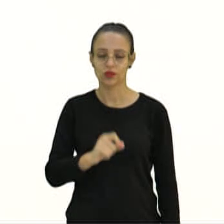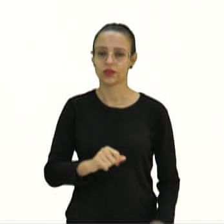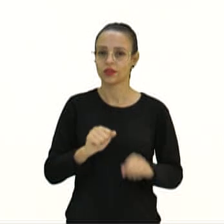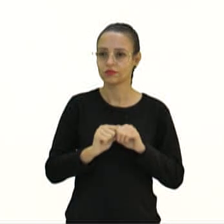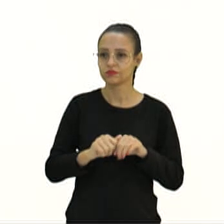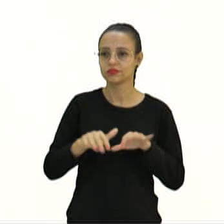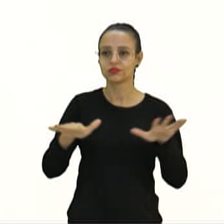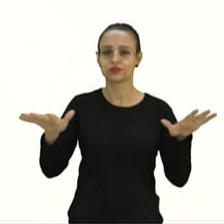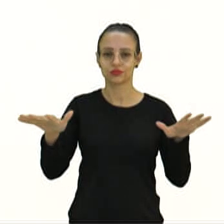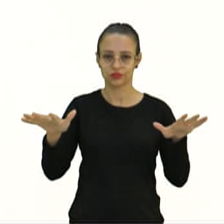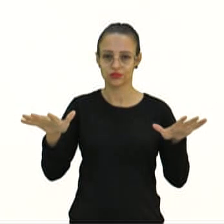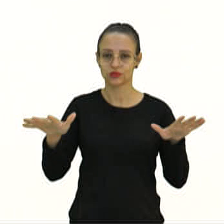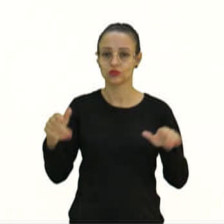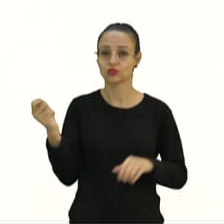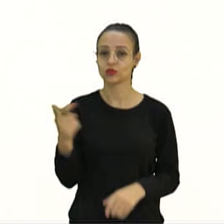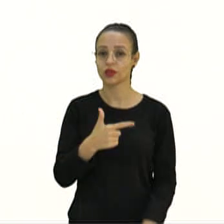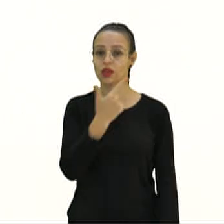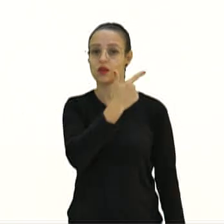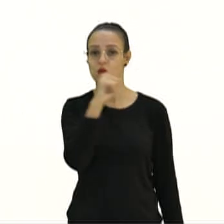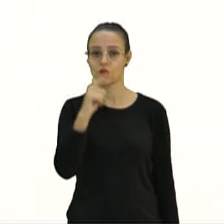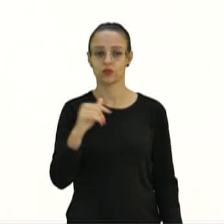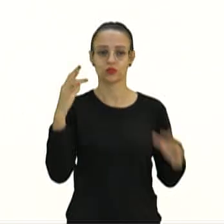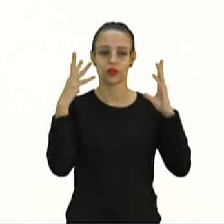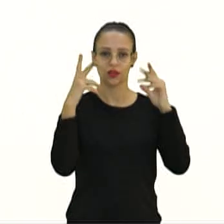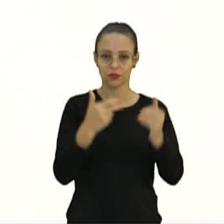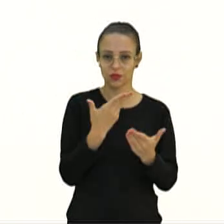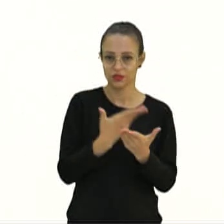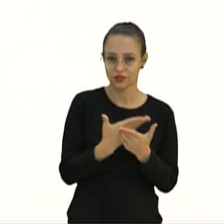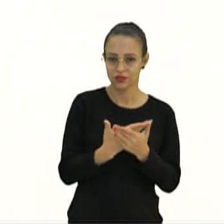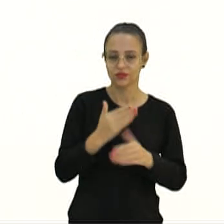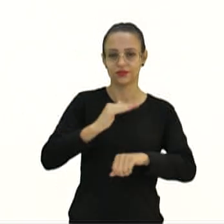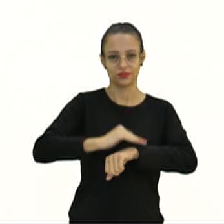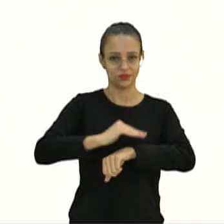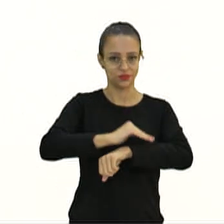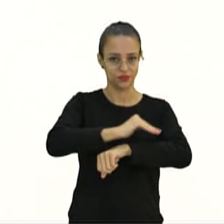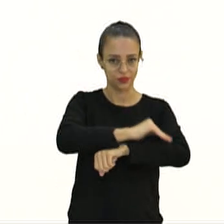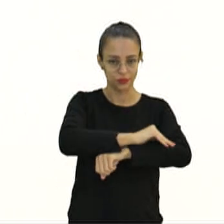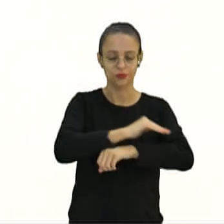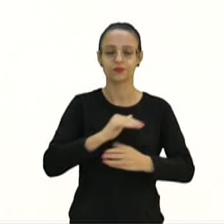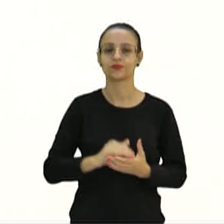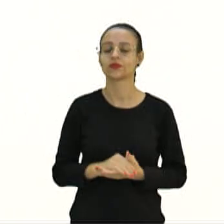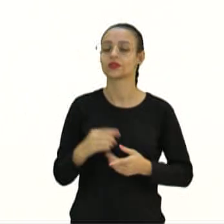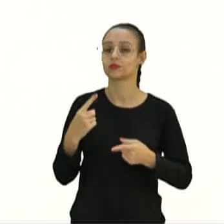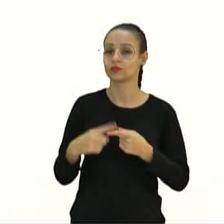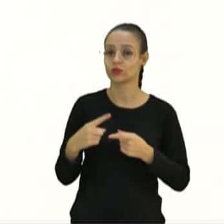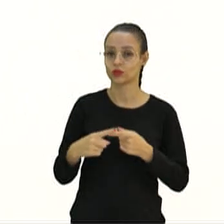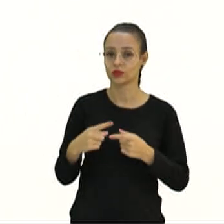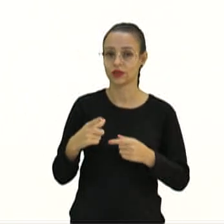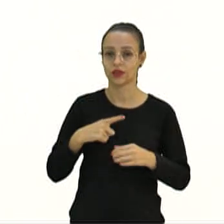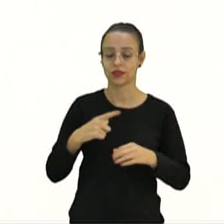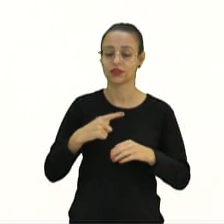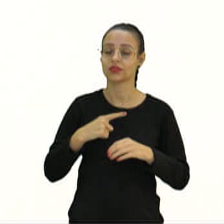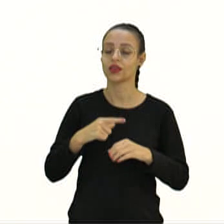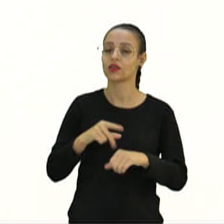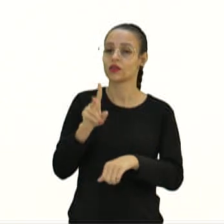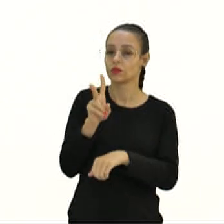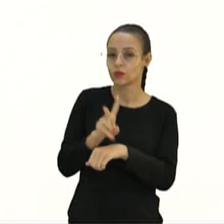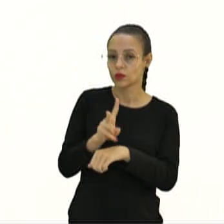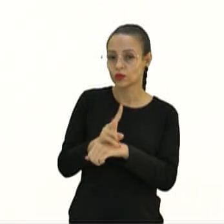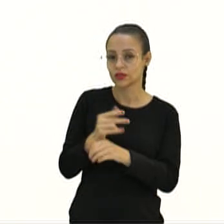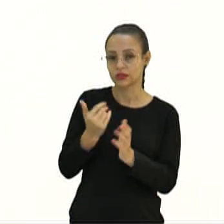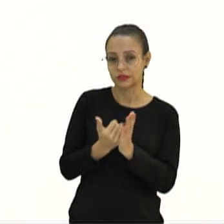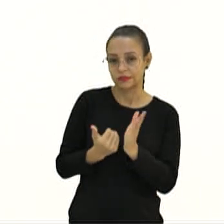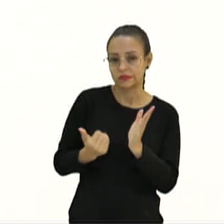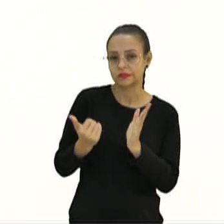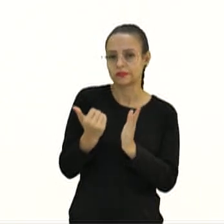ampla no ambiente do que os outros animais que a gente tinha visto no grupo dos anfíbios. Porque eles têm o corpo com uma proteção mais eficaz